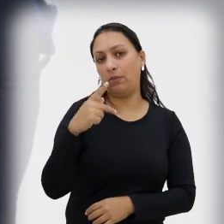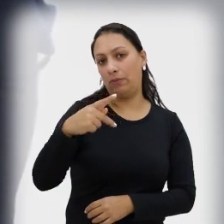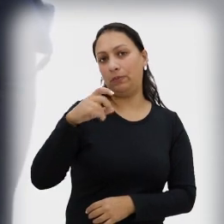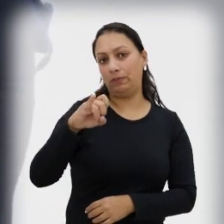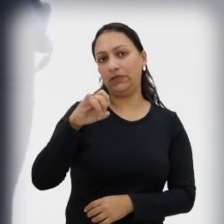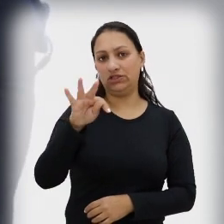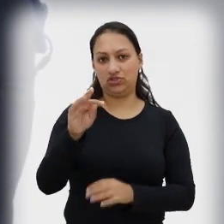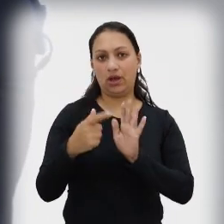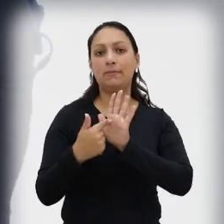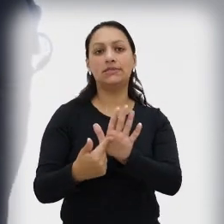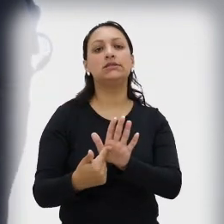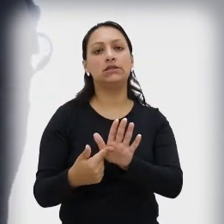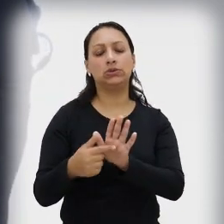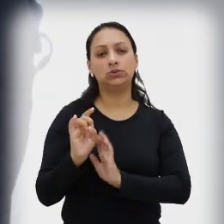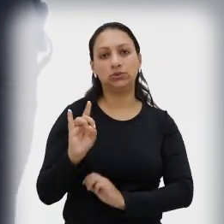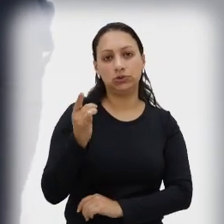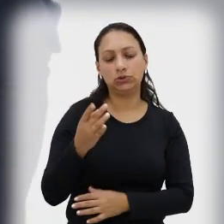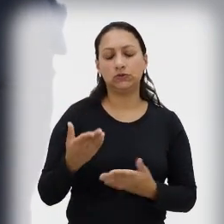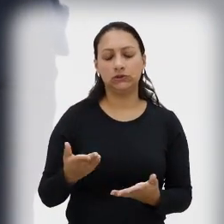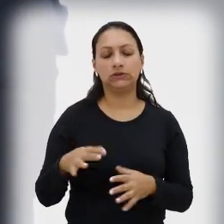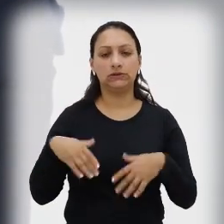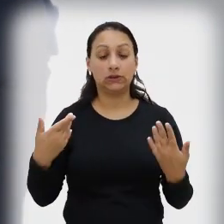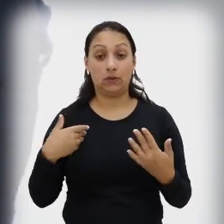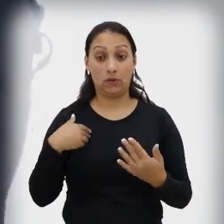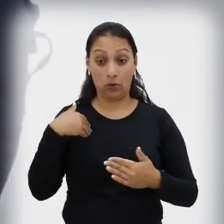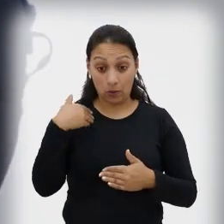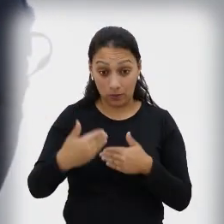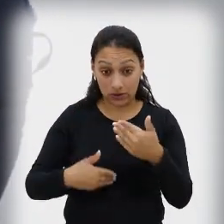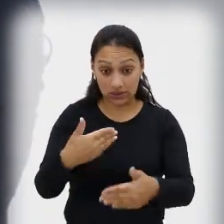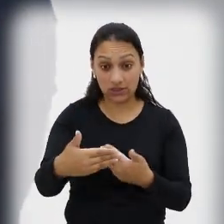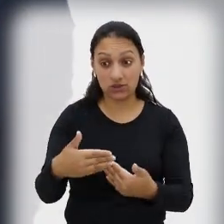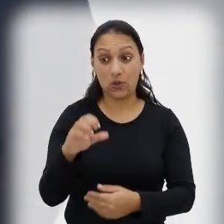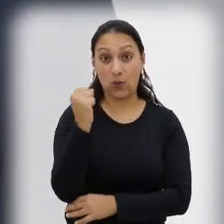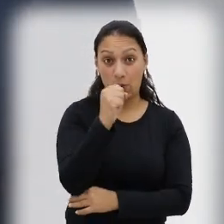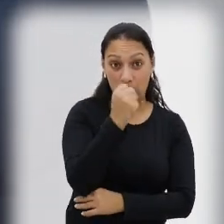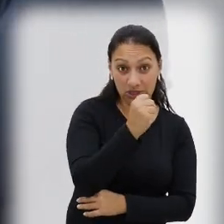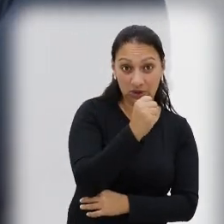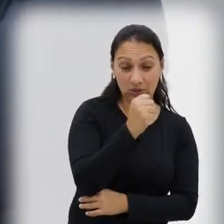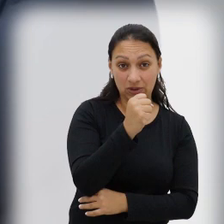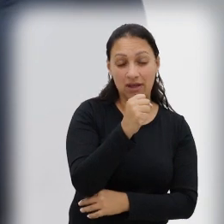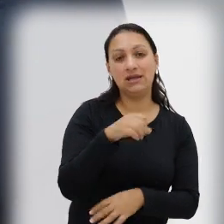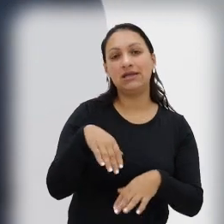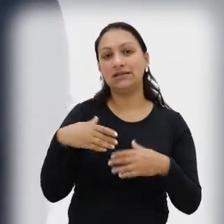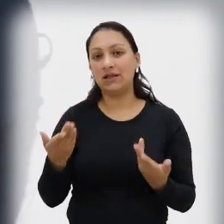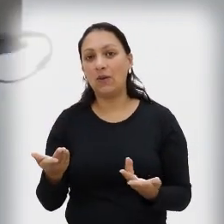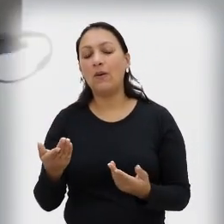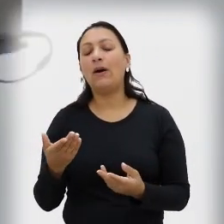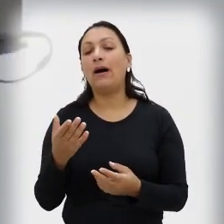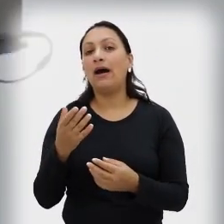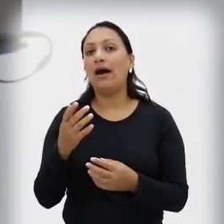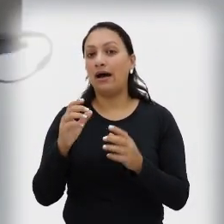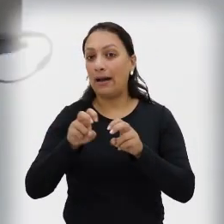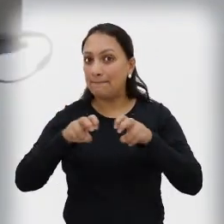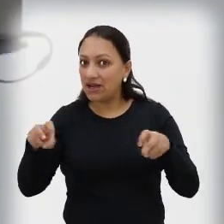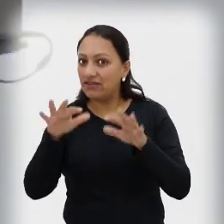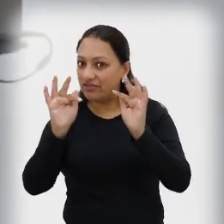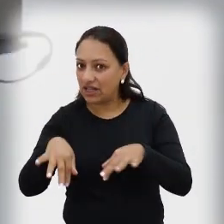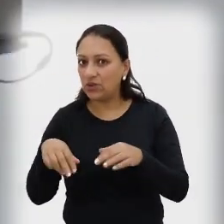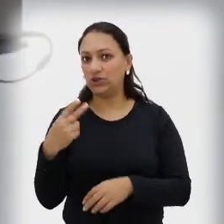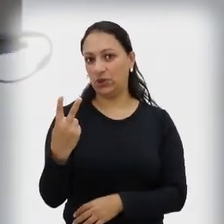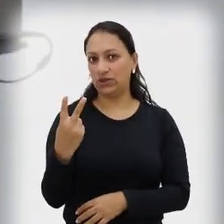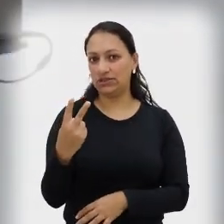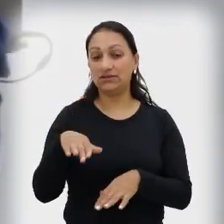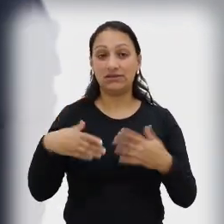o peso do processo é 8 e o peso da banca final é 2. Por isso que a gente fala,